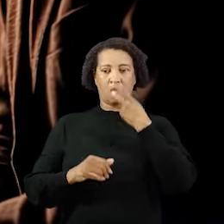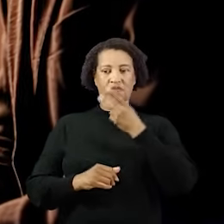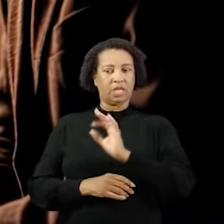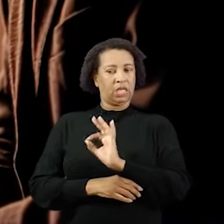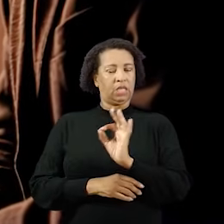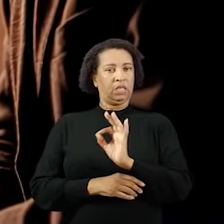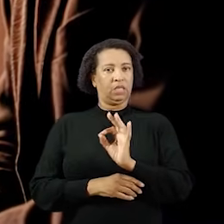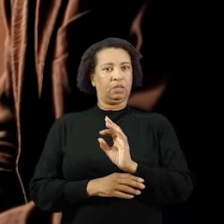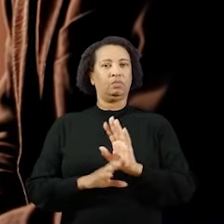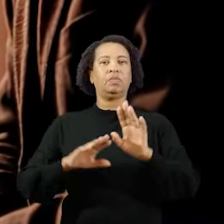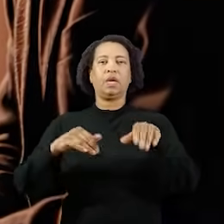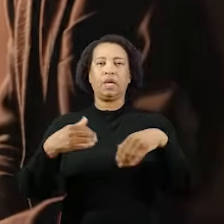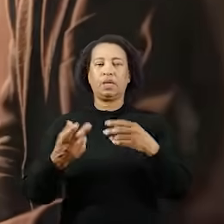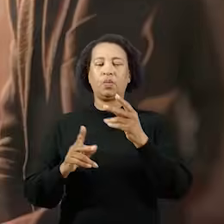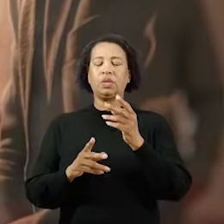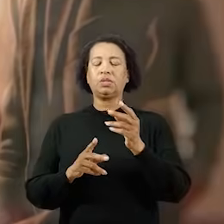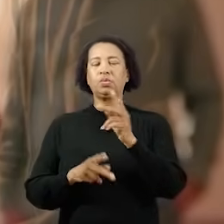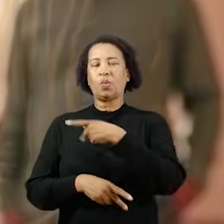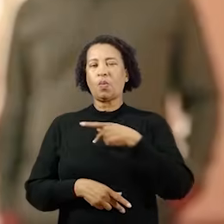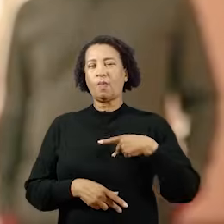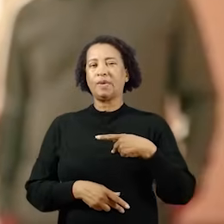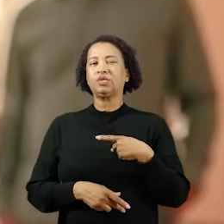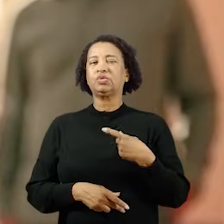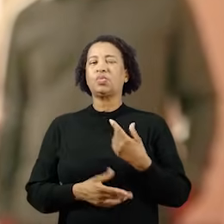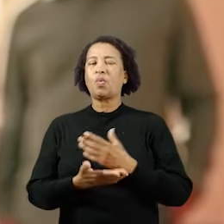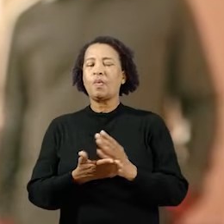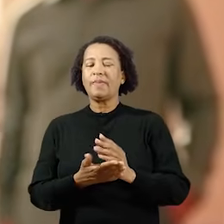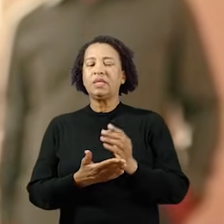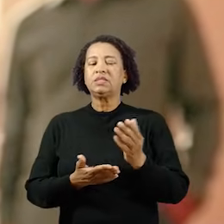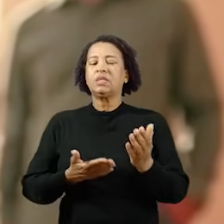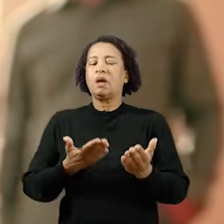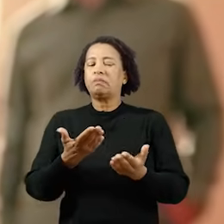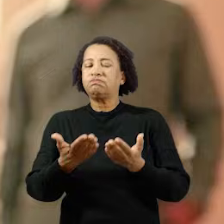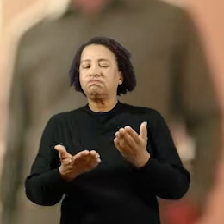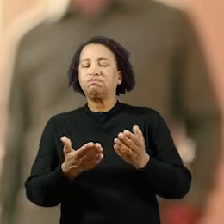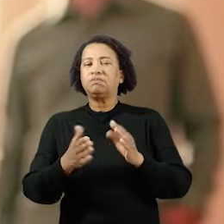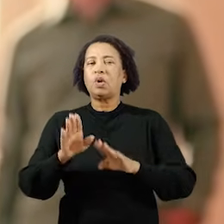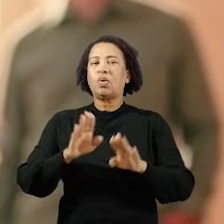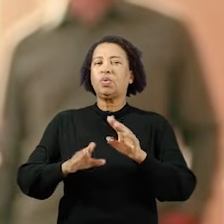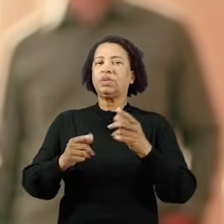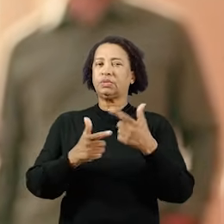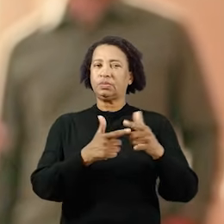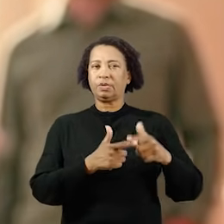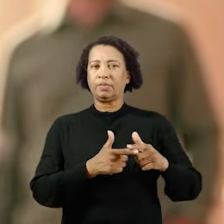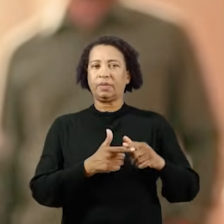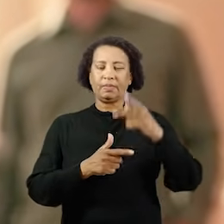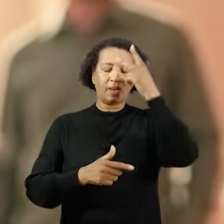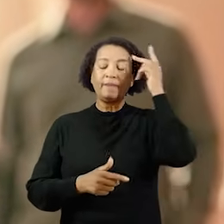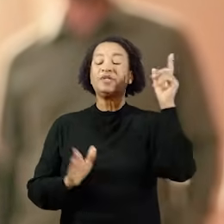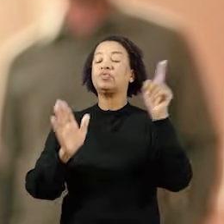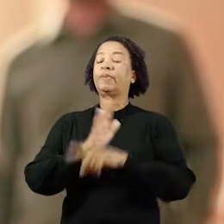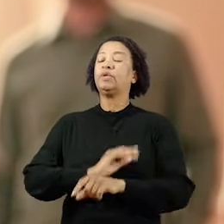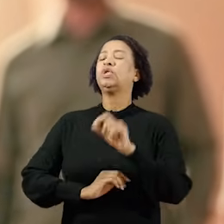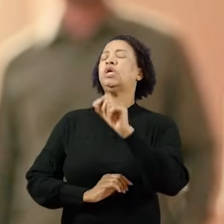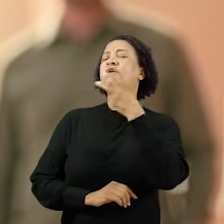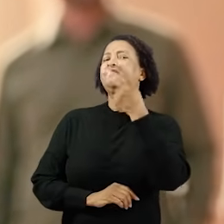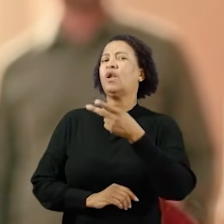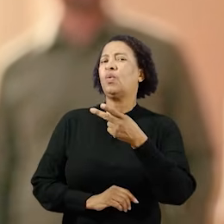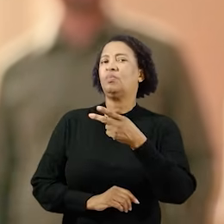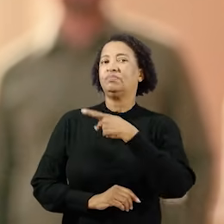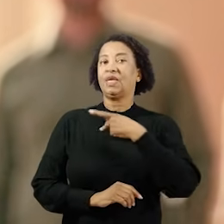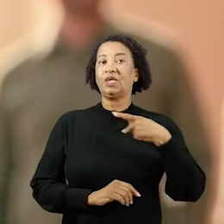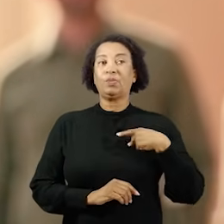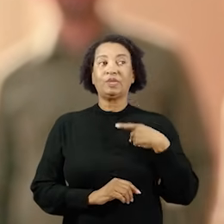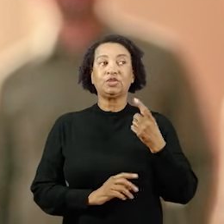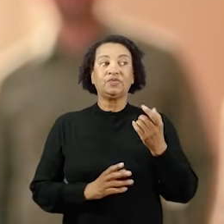falou. Quando o pastor começa a tratar do problema, a primeira pergunta que surge é, quem foi que falou isso? Aí o